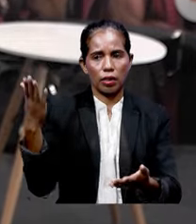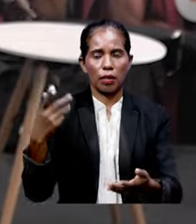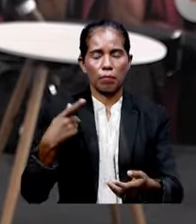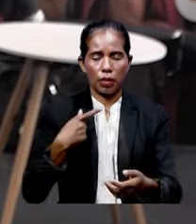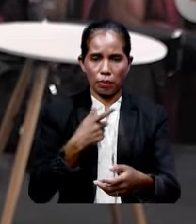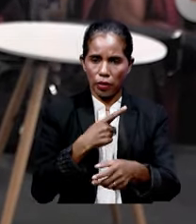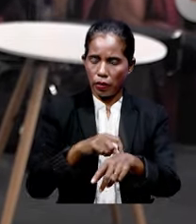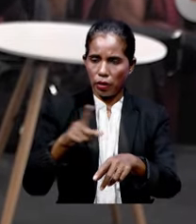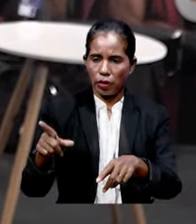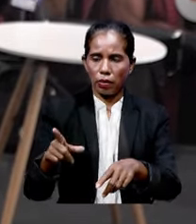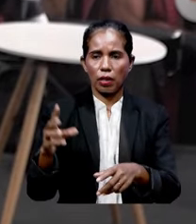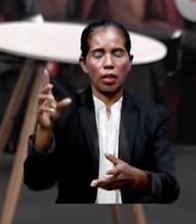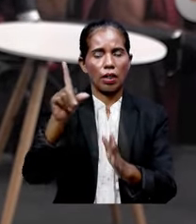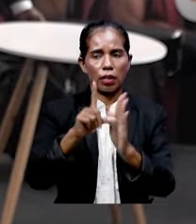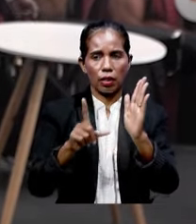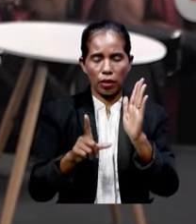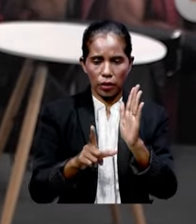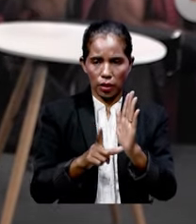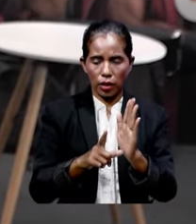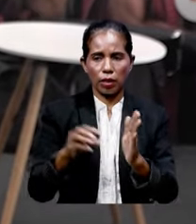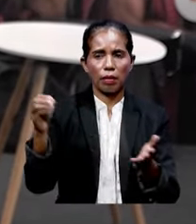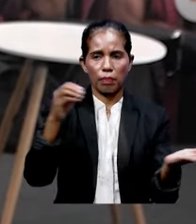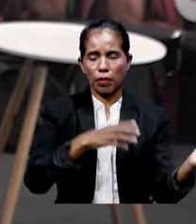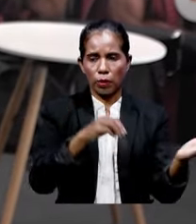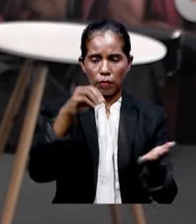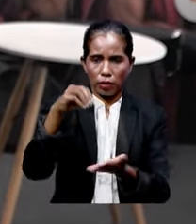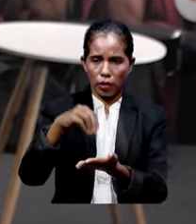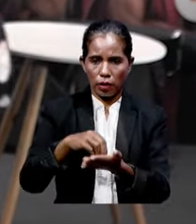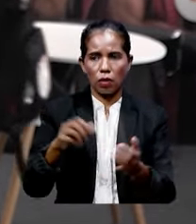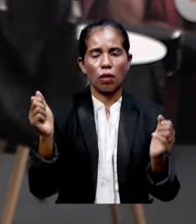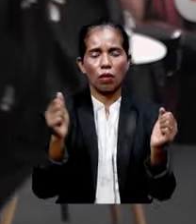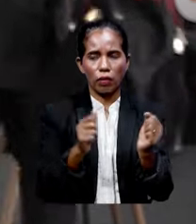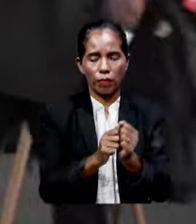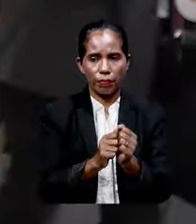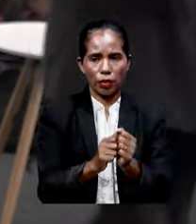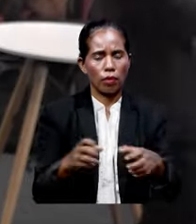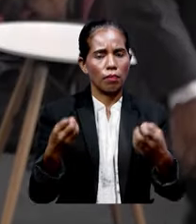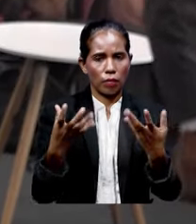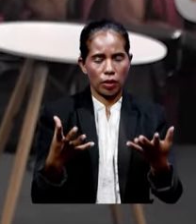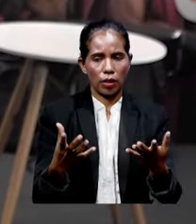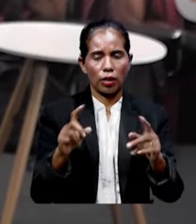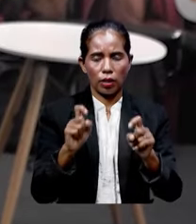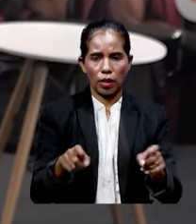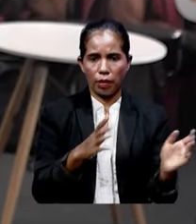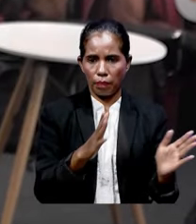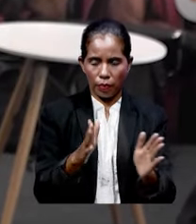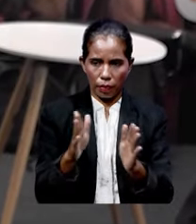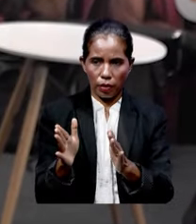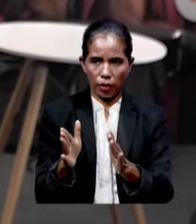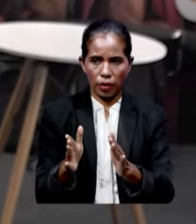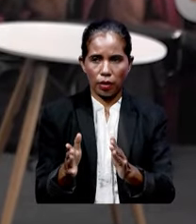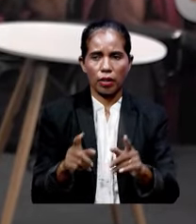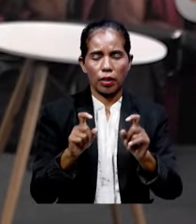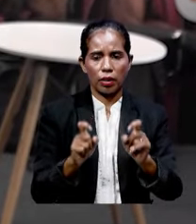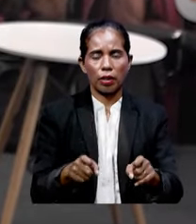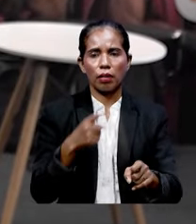lei investimento, double taxation, não temos o oiende, não vemos que tem que preparar, e botar uma que tem